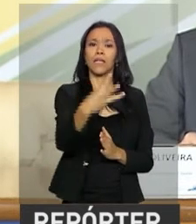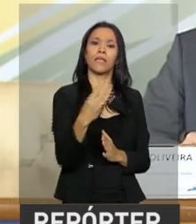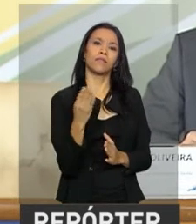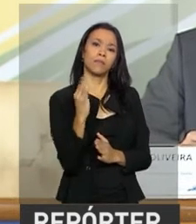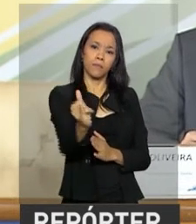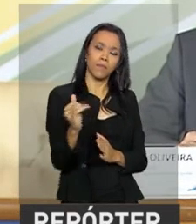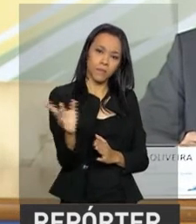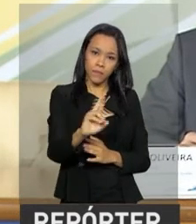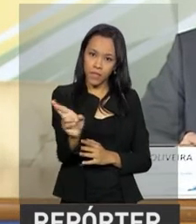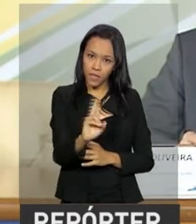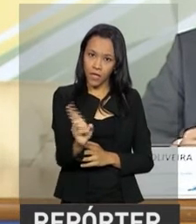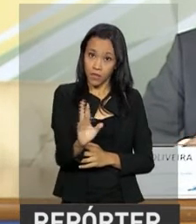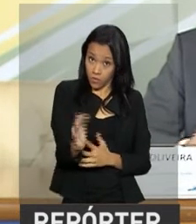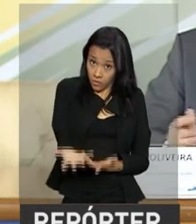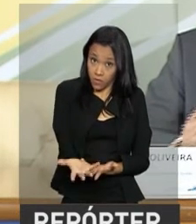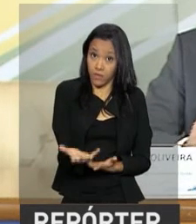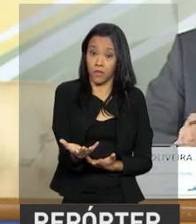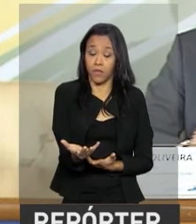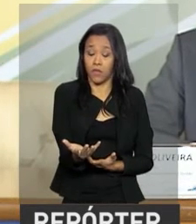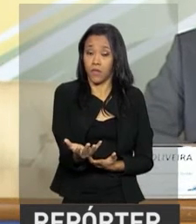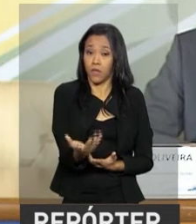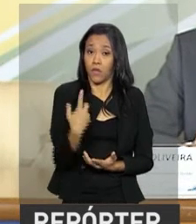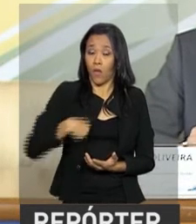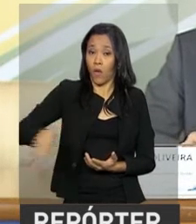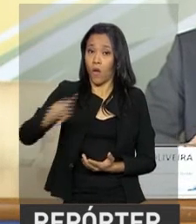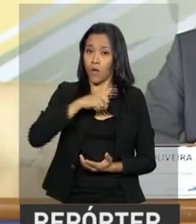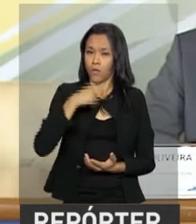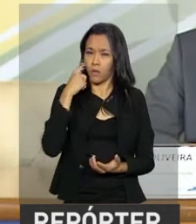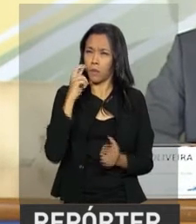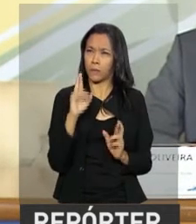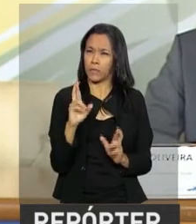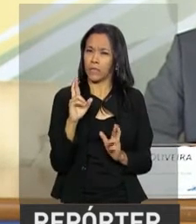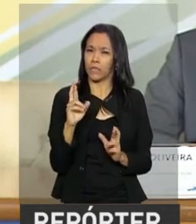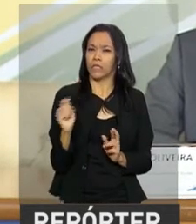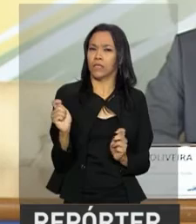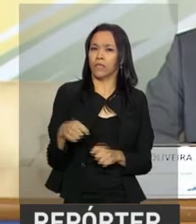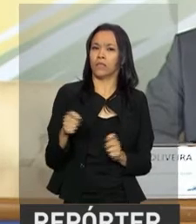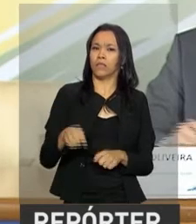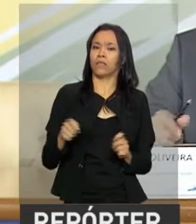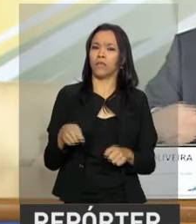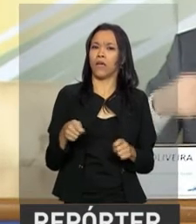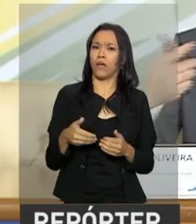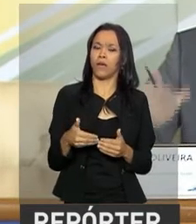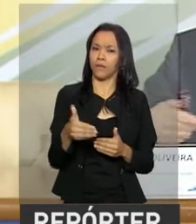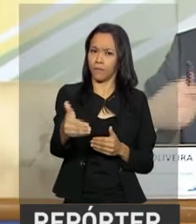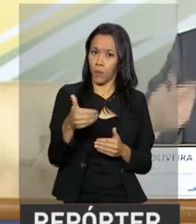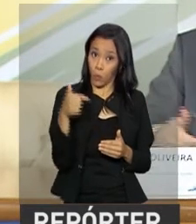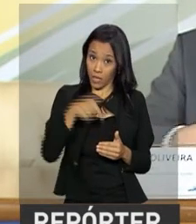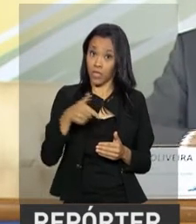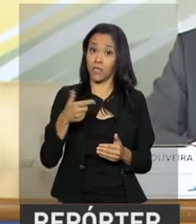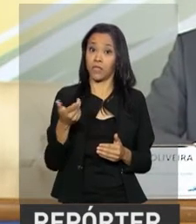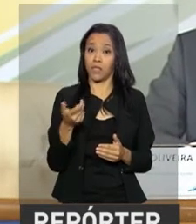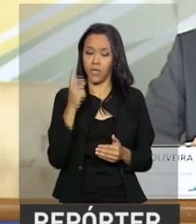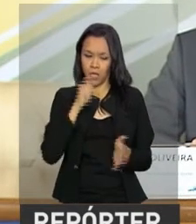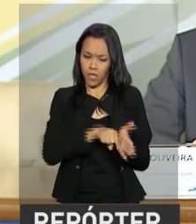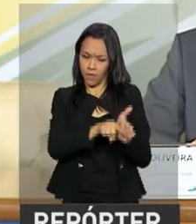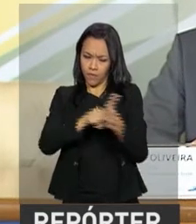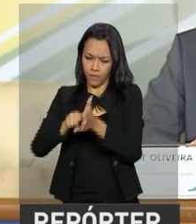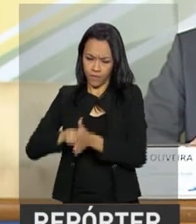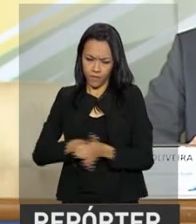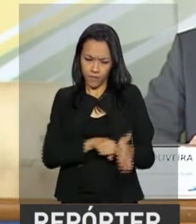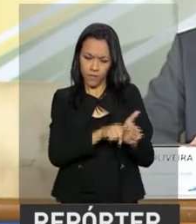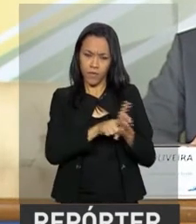de reais. Ou seja, nós estamos prevendo aí que será possível, apenas com esse processo de verificação